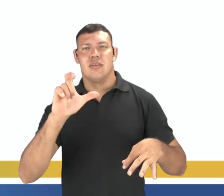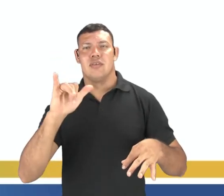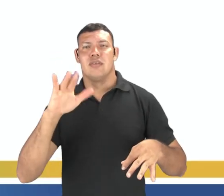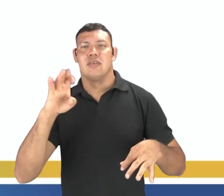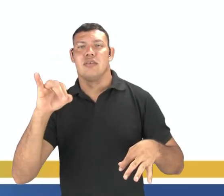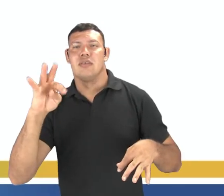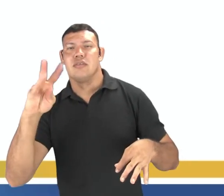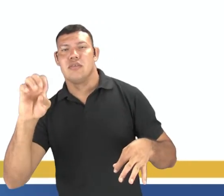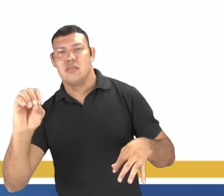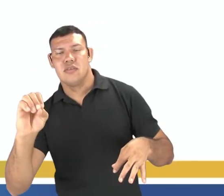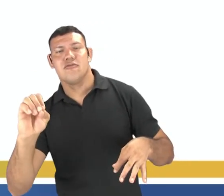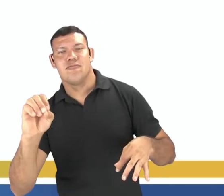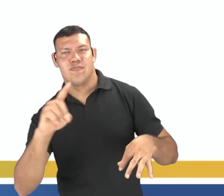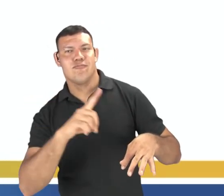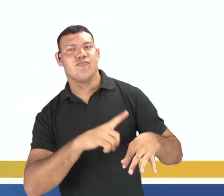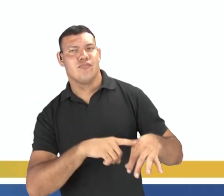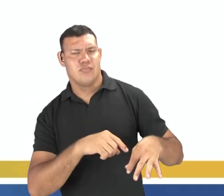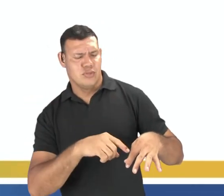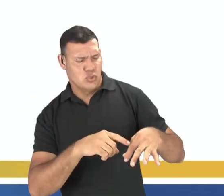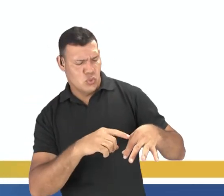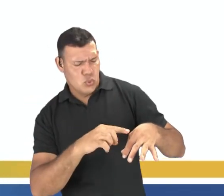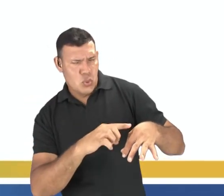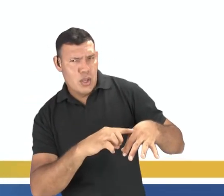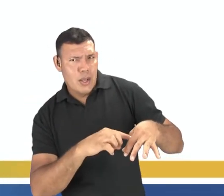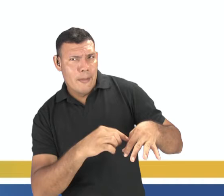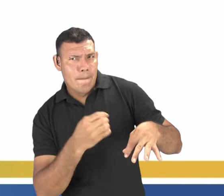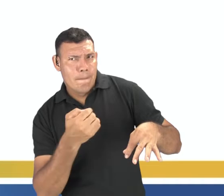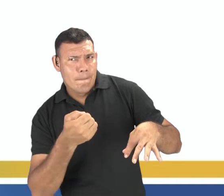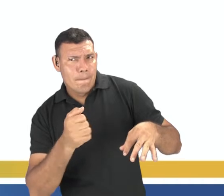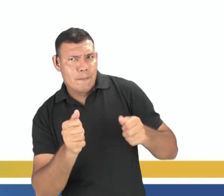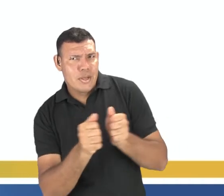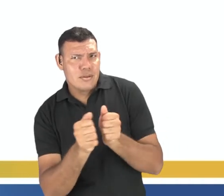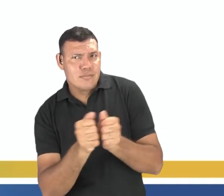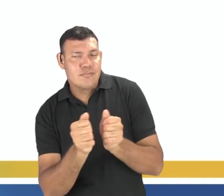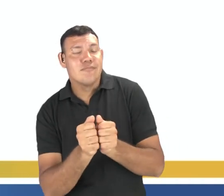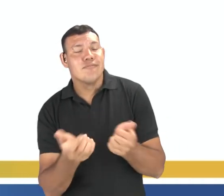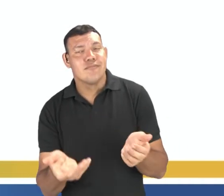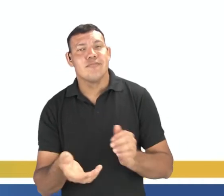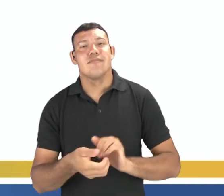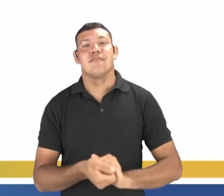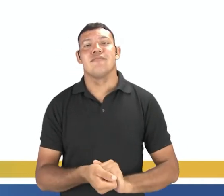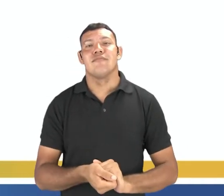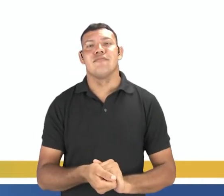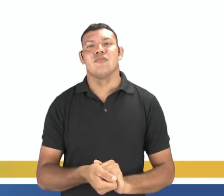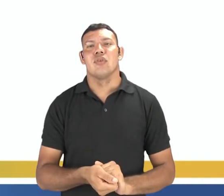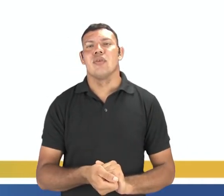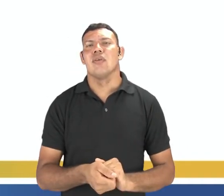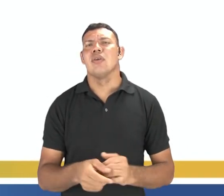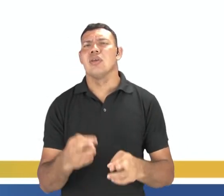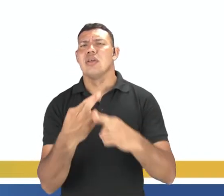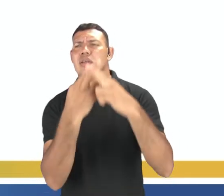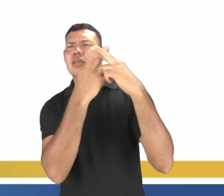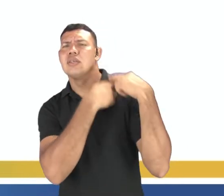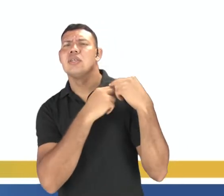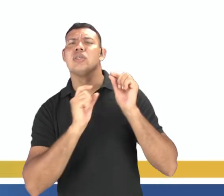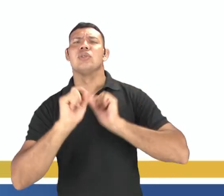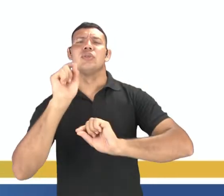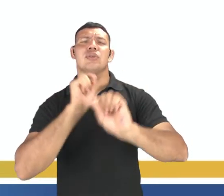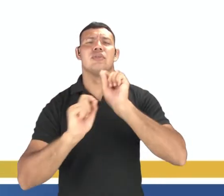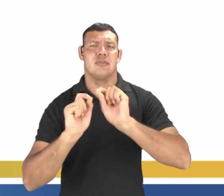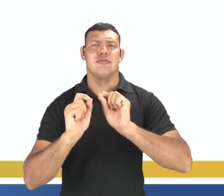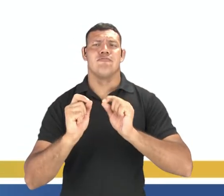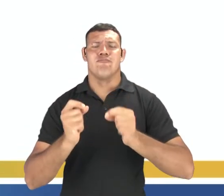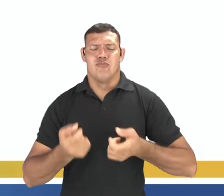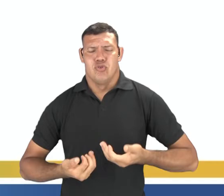sensível ao tato, situada na junção anterior aos pequenos lábios. Ela tem a função muito importante na